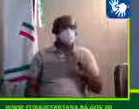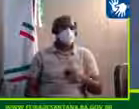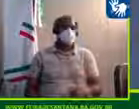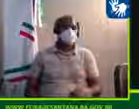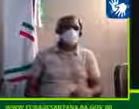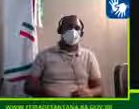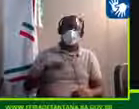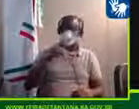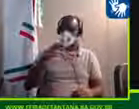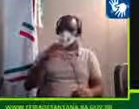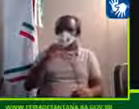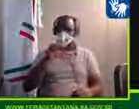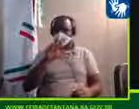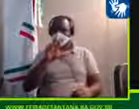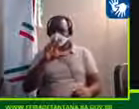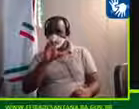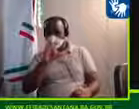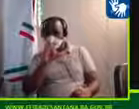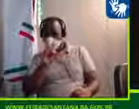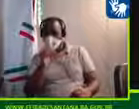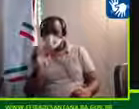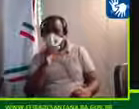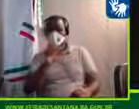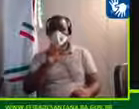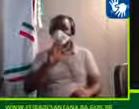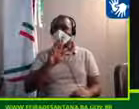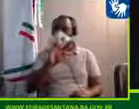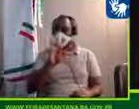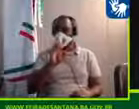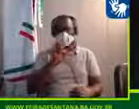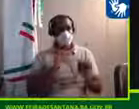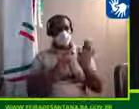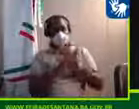Carlos Augusto, você tem mais alguma pergunta?